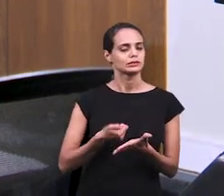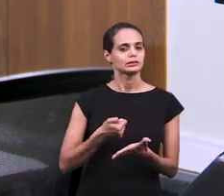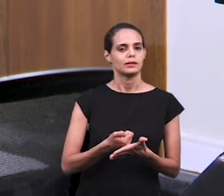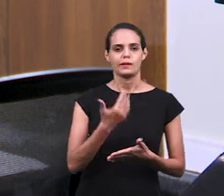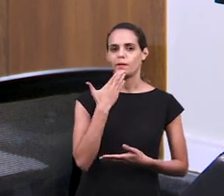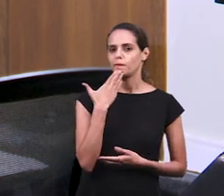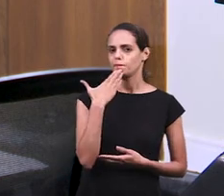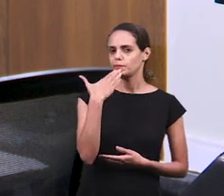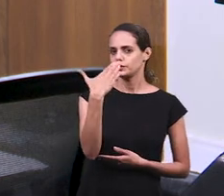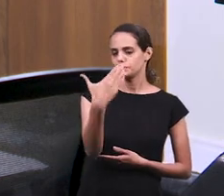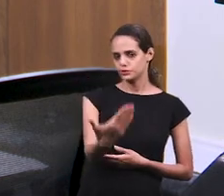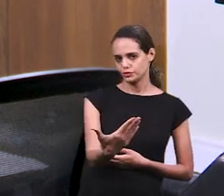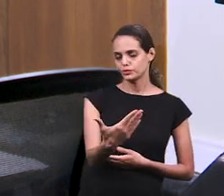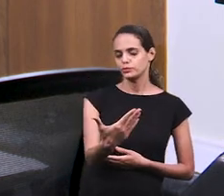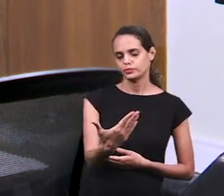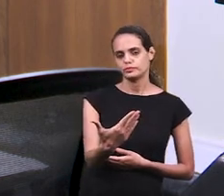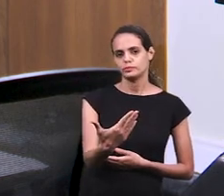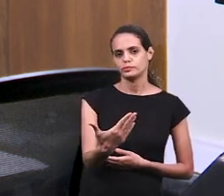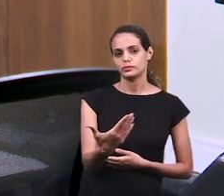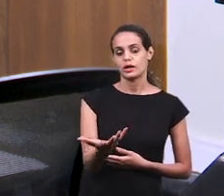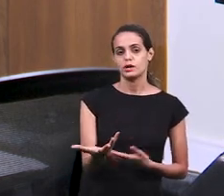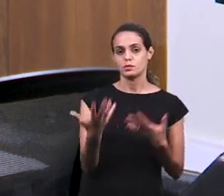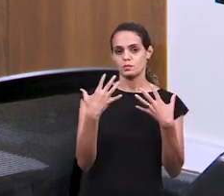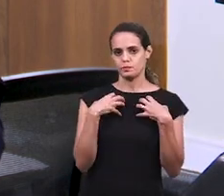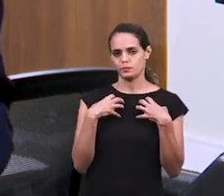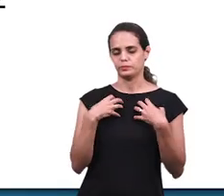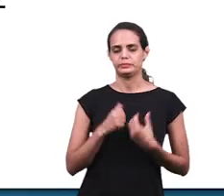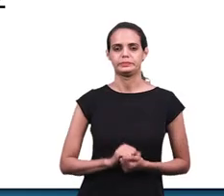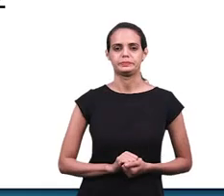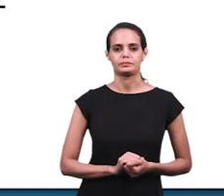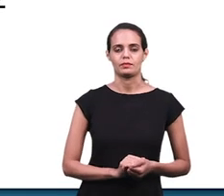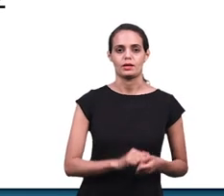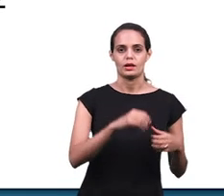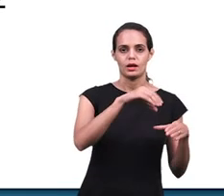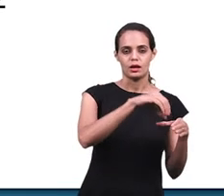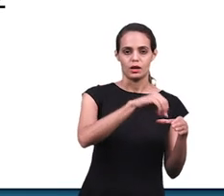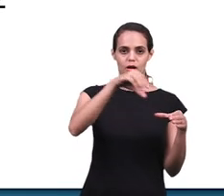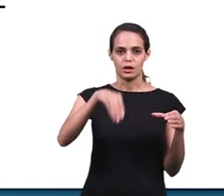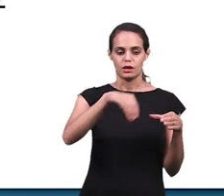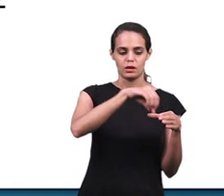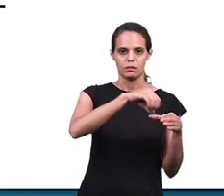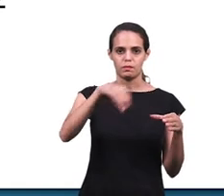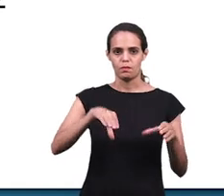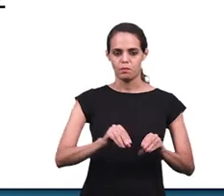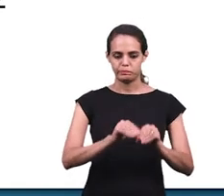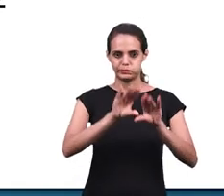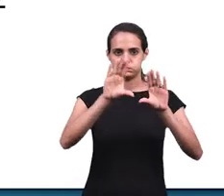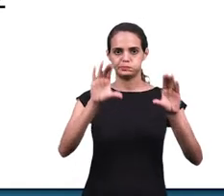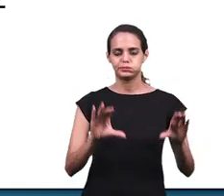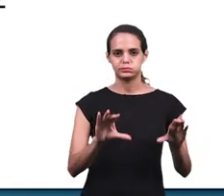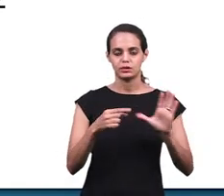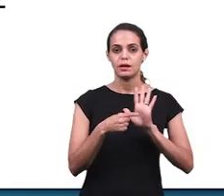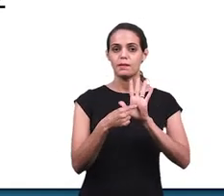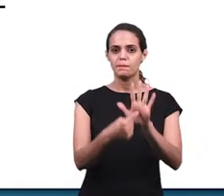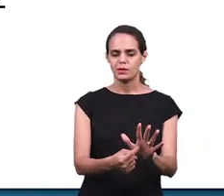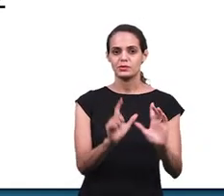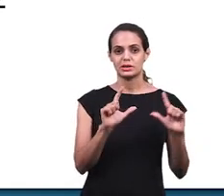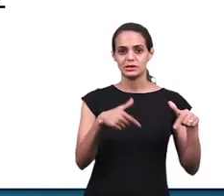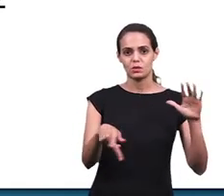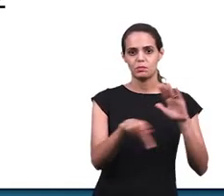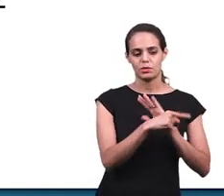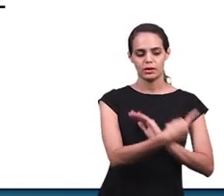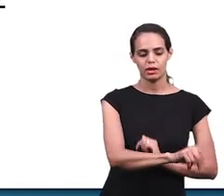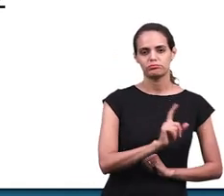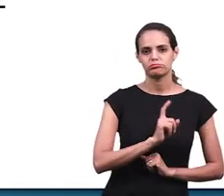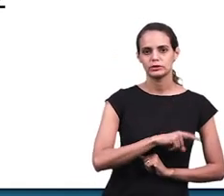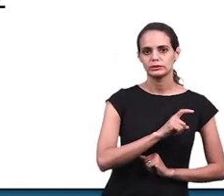exigência aqui, um pedido que foi feito na pergunta da seguinte maneira. O fermento está relacionado a todo tipo de